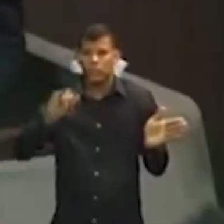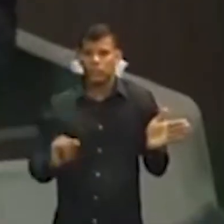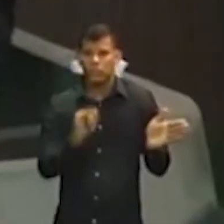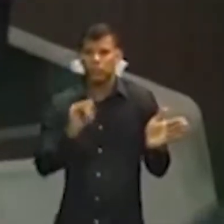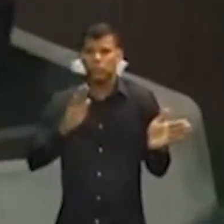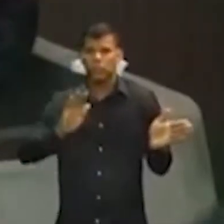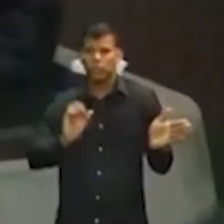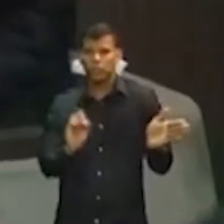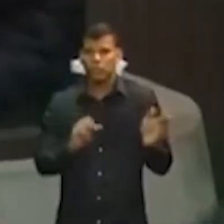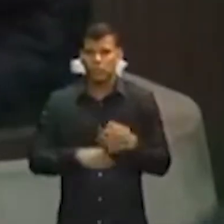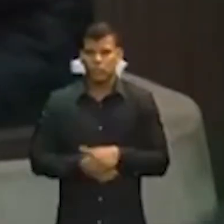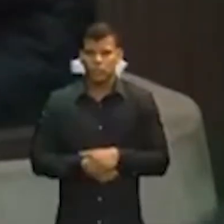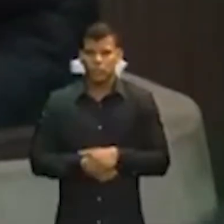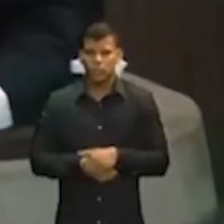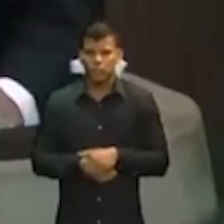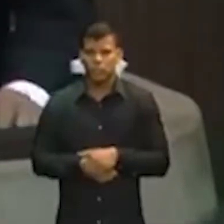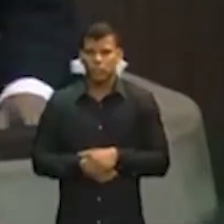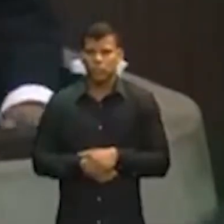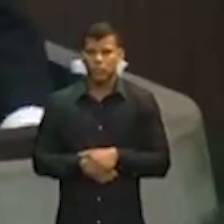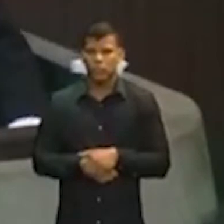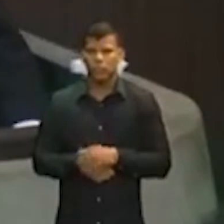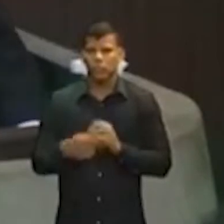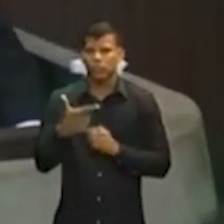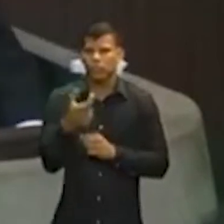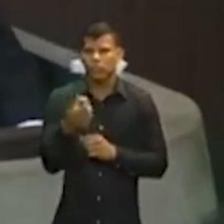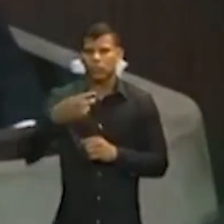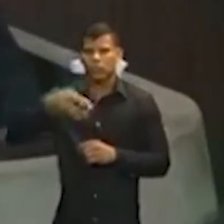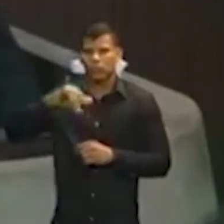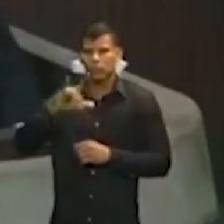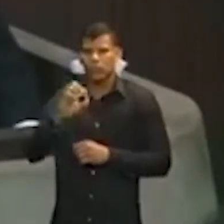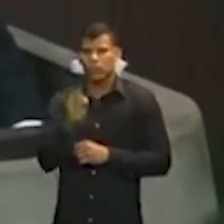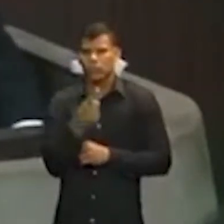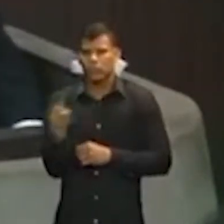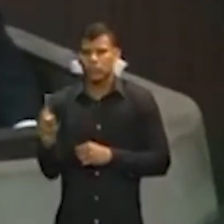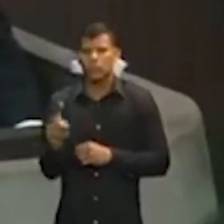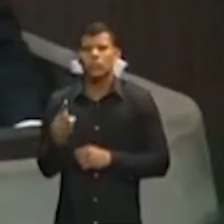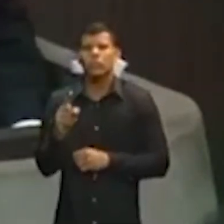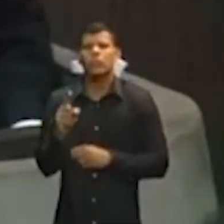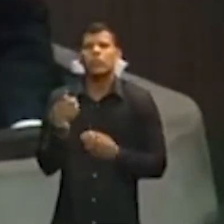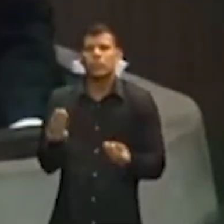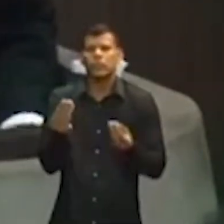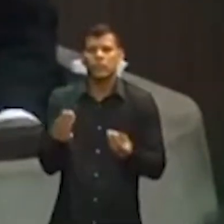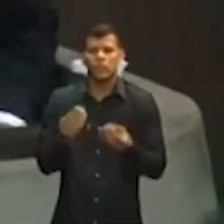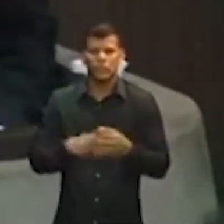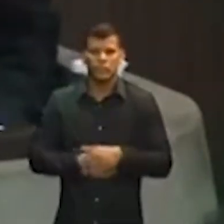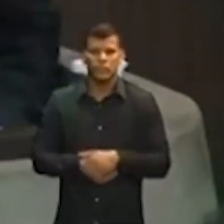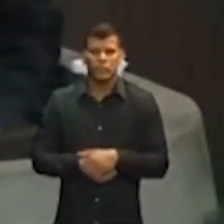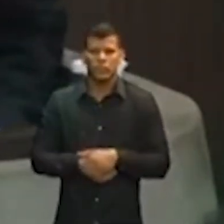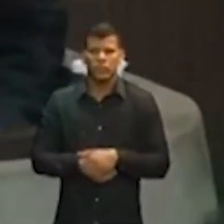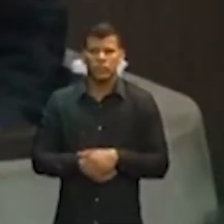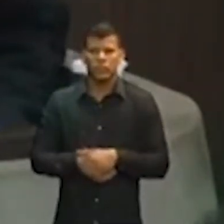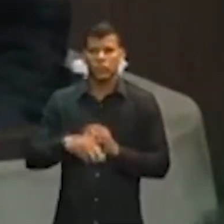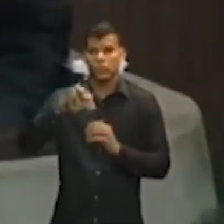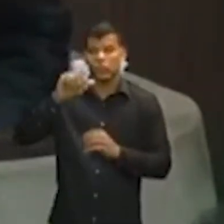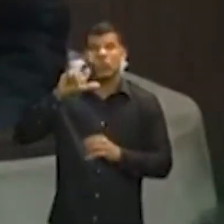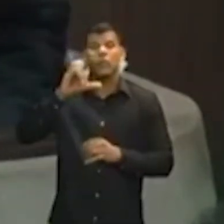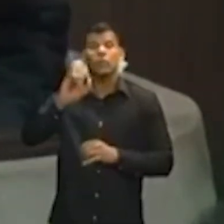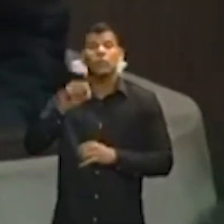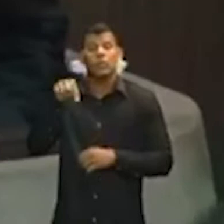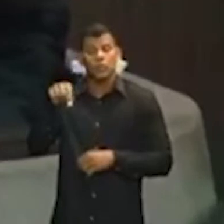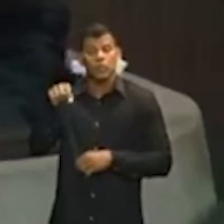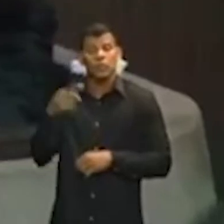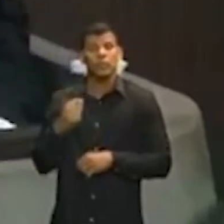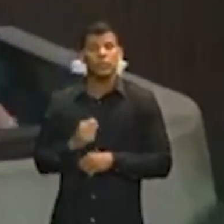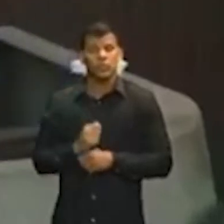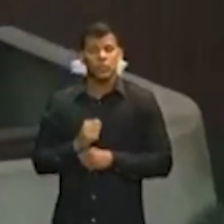JBS, conseguiu arrastar mais 20 milhões para a campanha, para a eleição do senhor Camilo Santana,